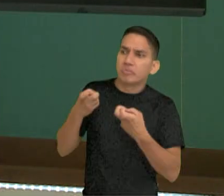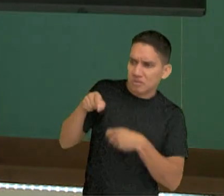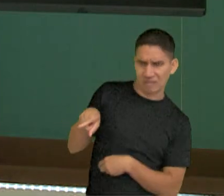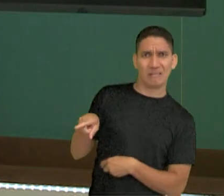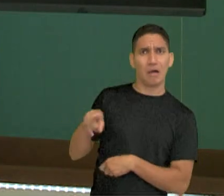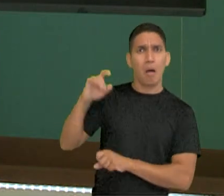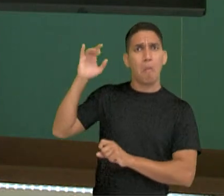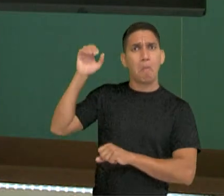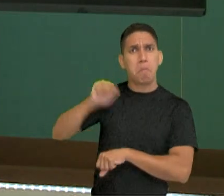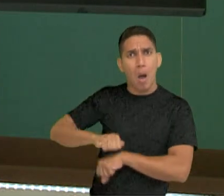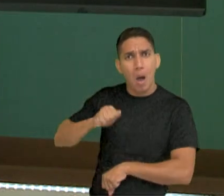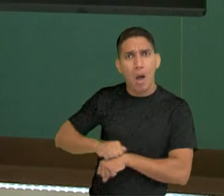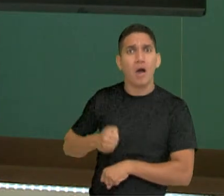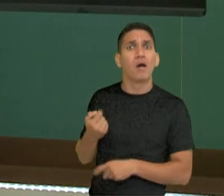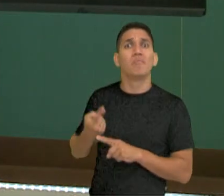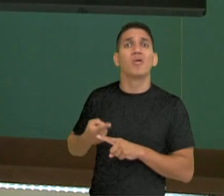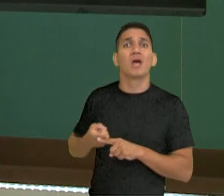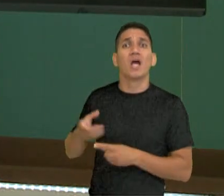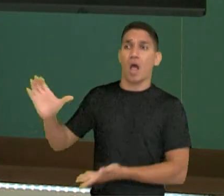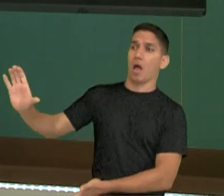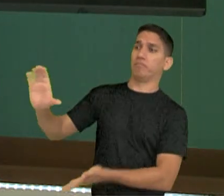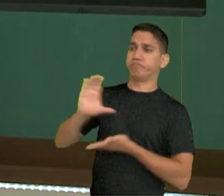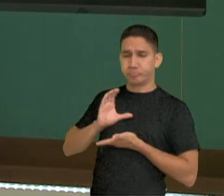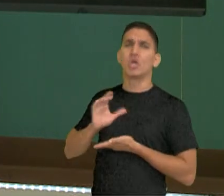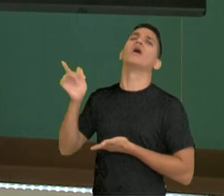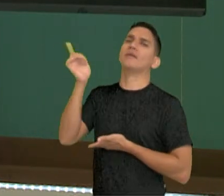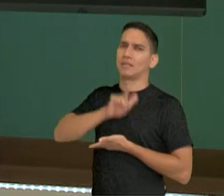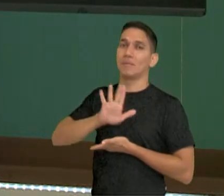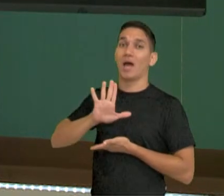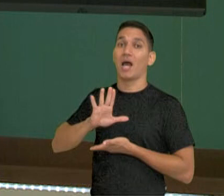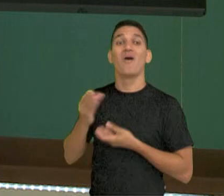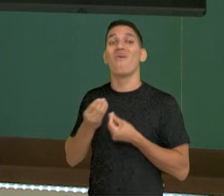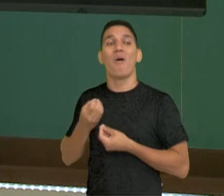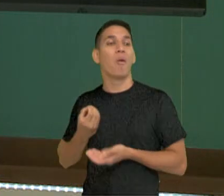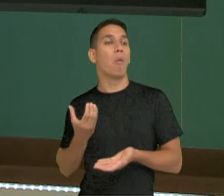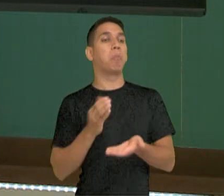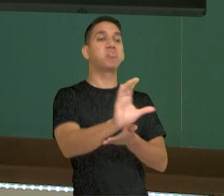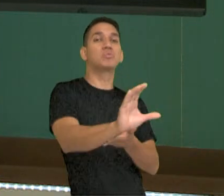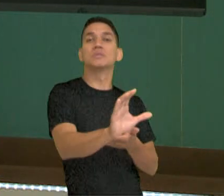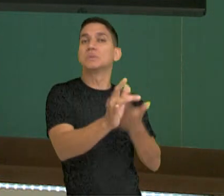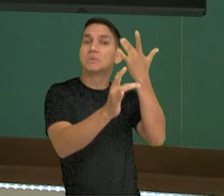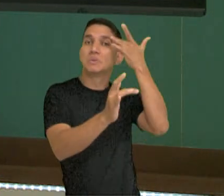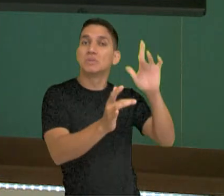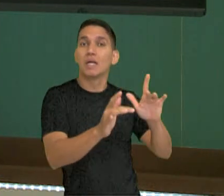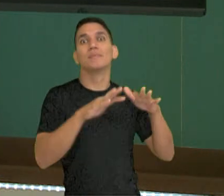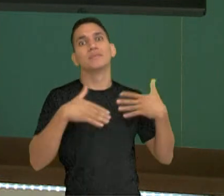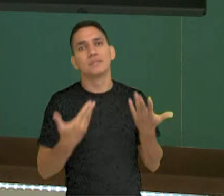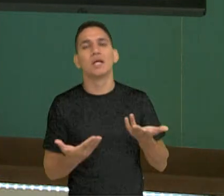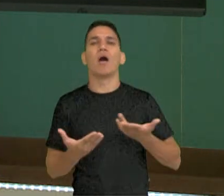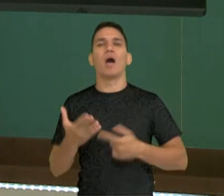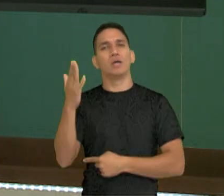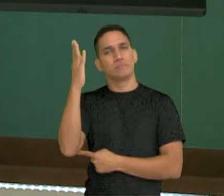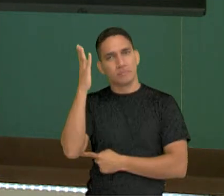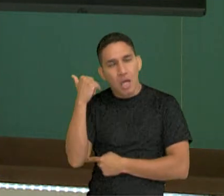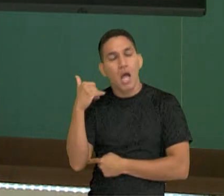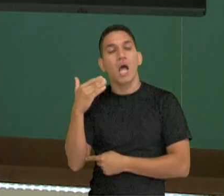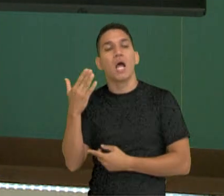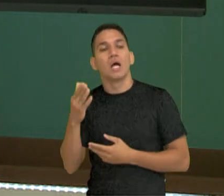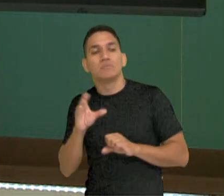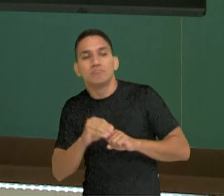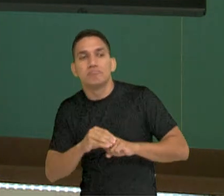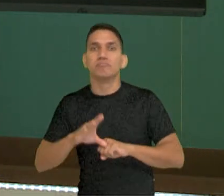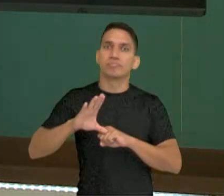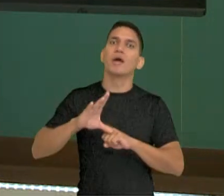vê lá exatamente, porque ganhar o dinheiro eu soube, mas não soube como gastá-lo. Então, a sabedoria está também em